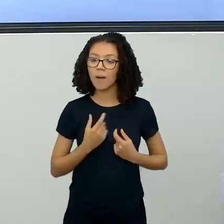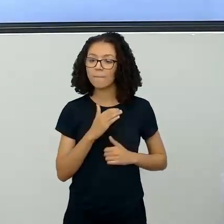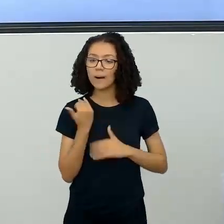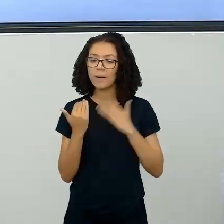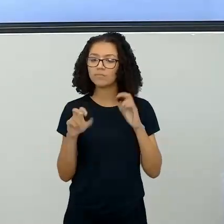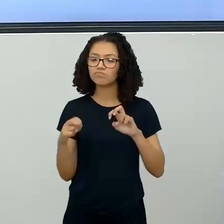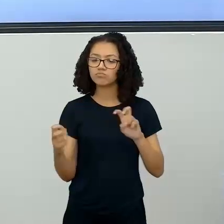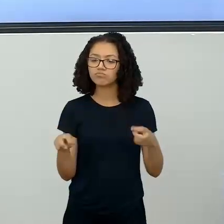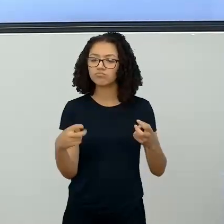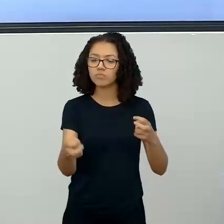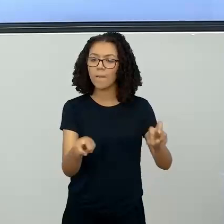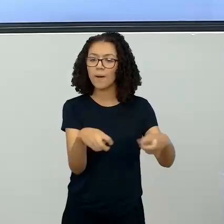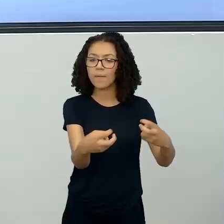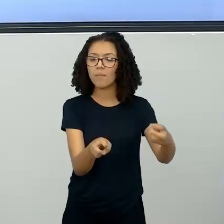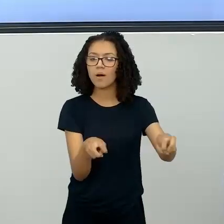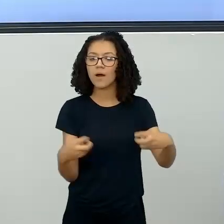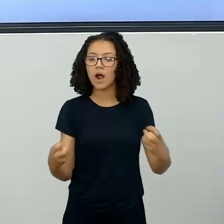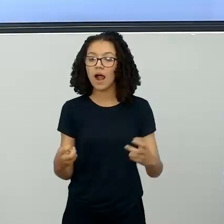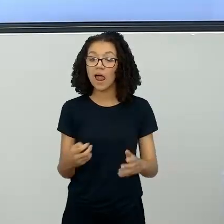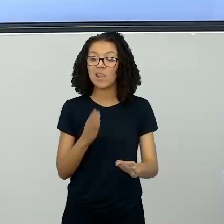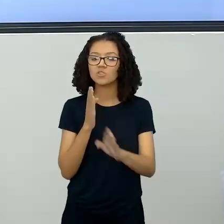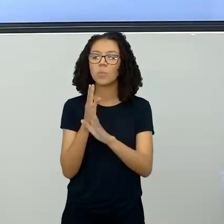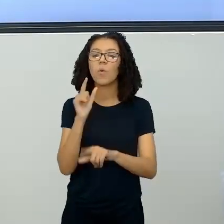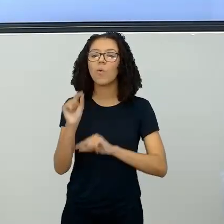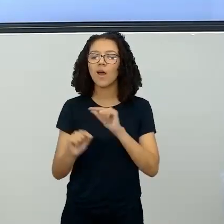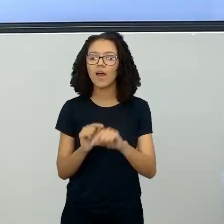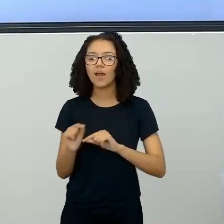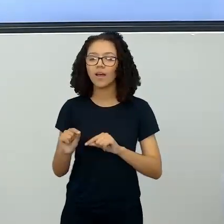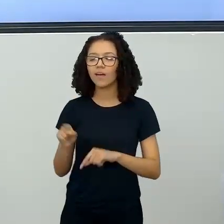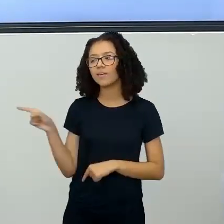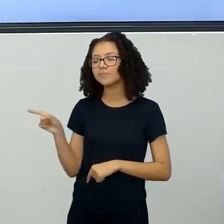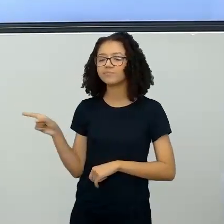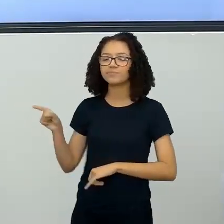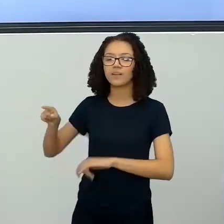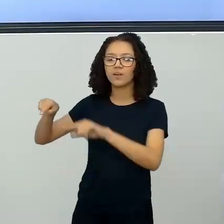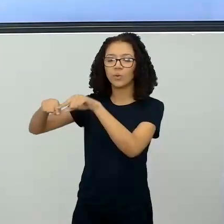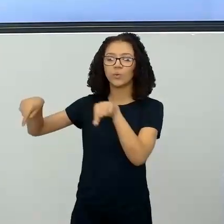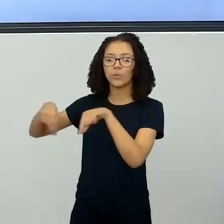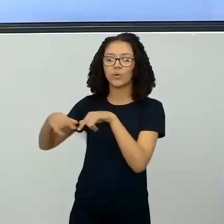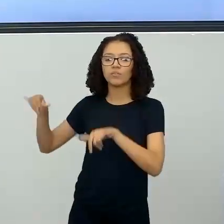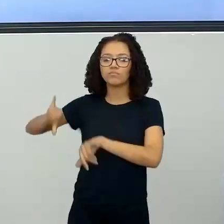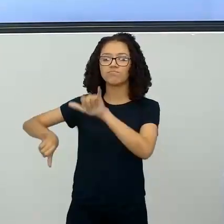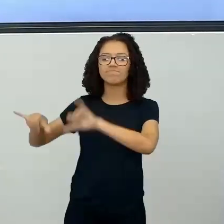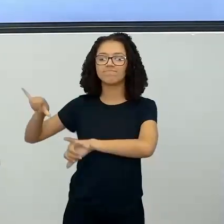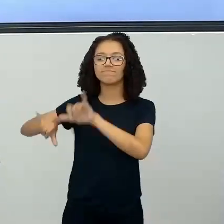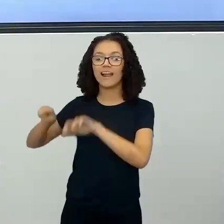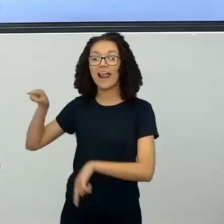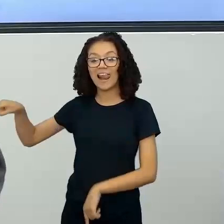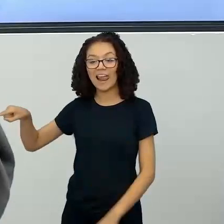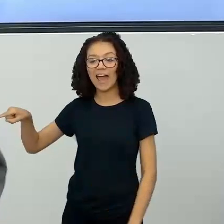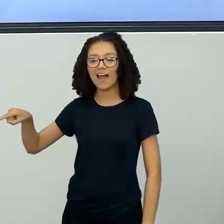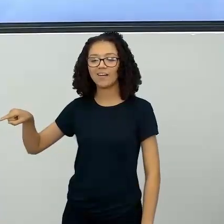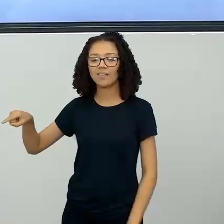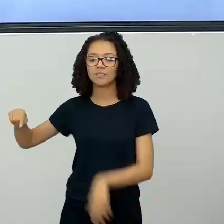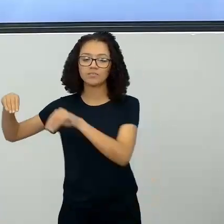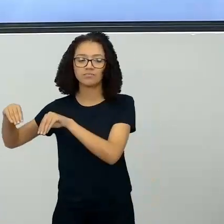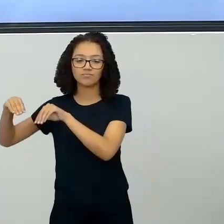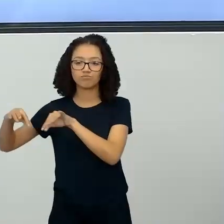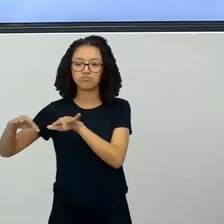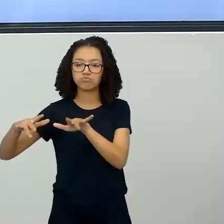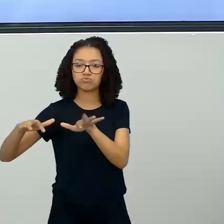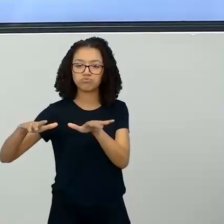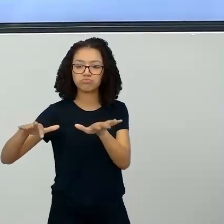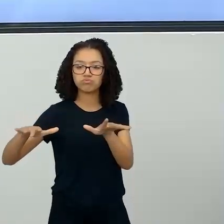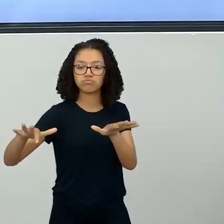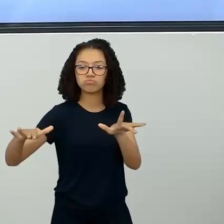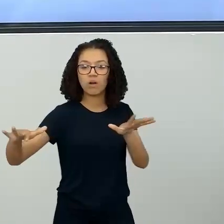era o laboratório dela que estava causando. Que interessante. E aí, o que aconteceu? Lá, é conhecido como Chernobyl